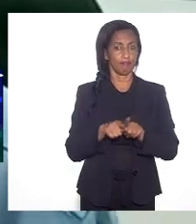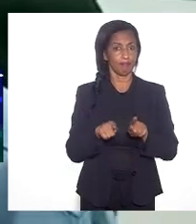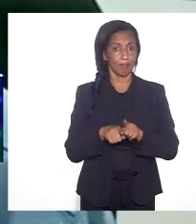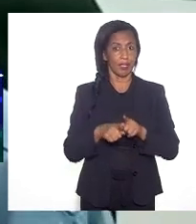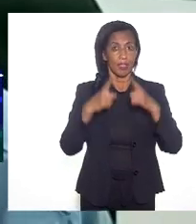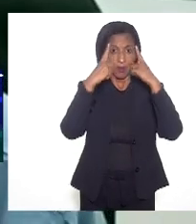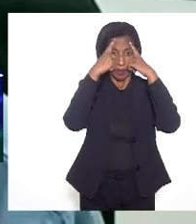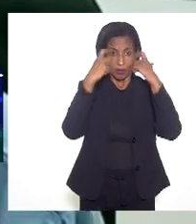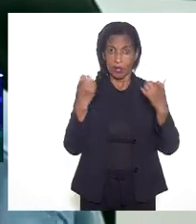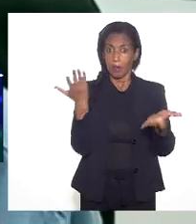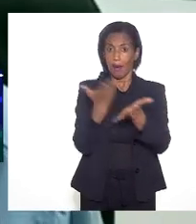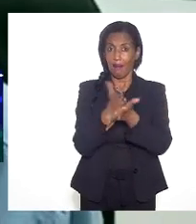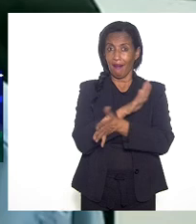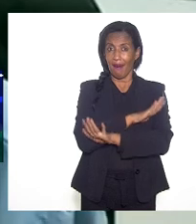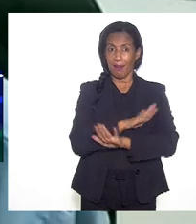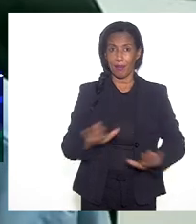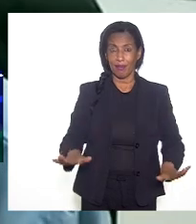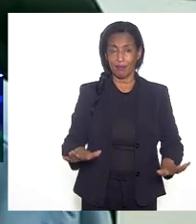violência também acabe